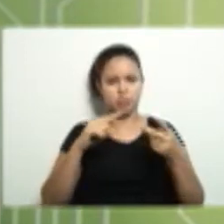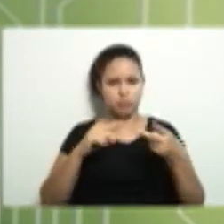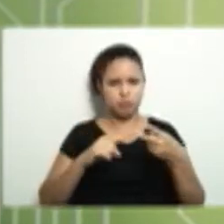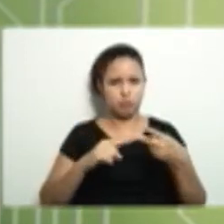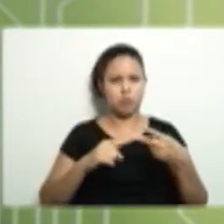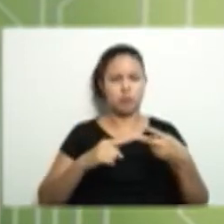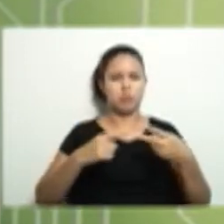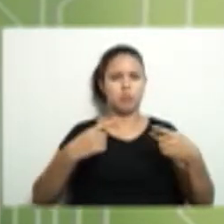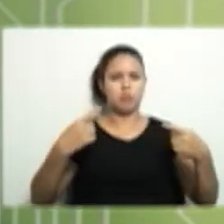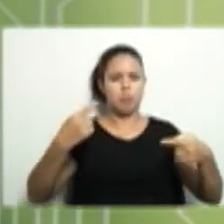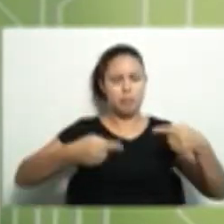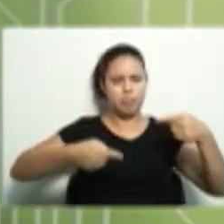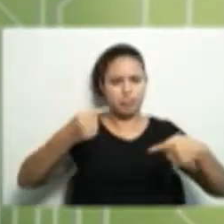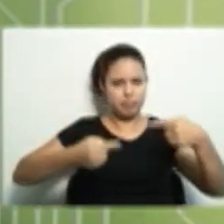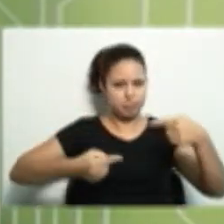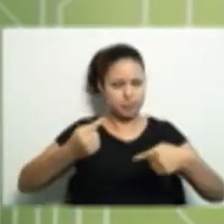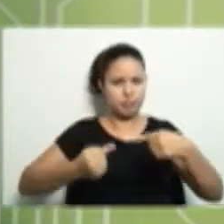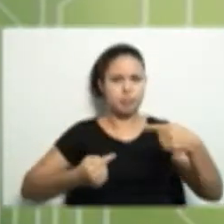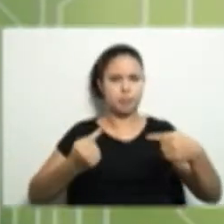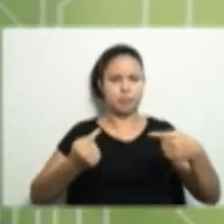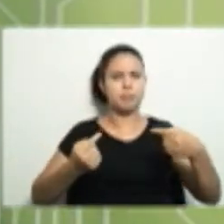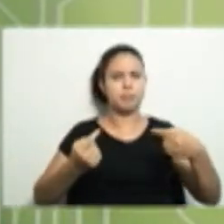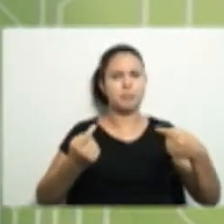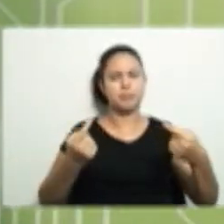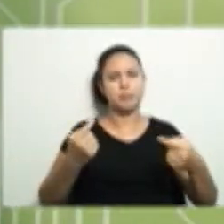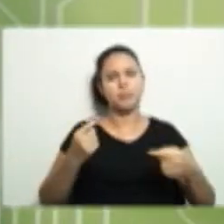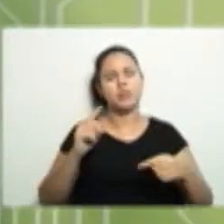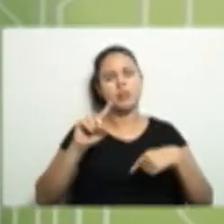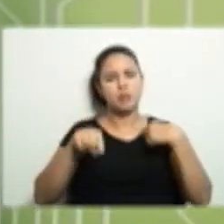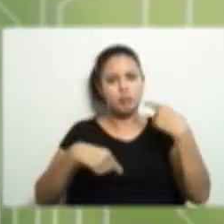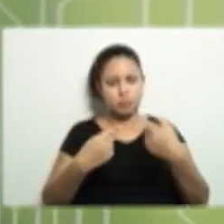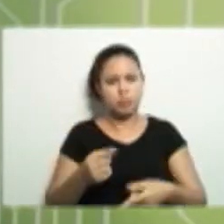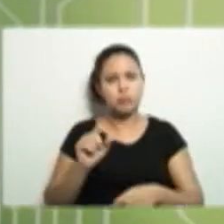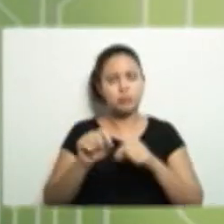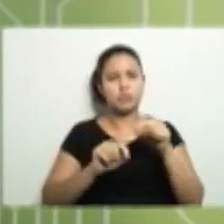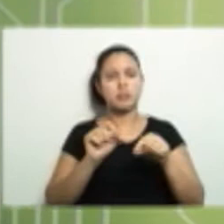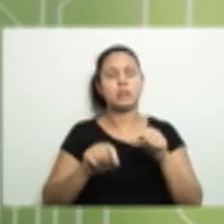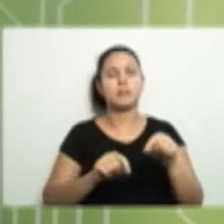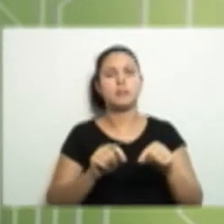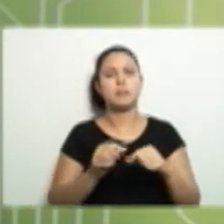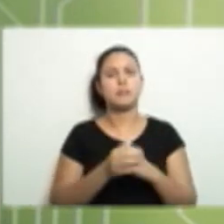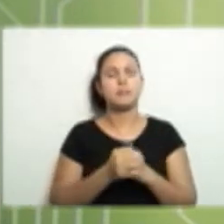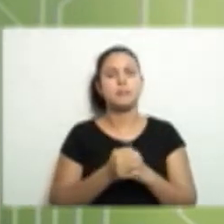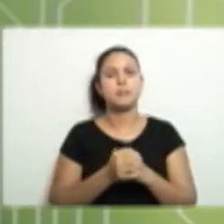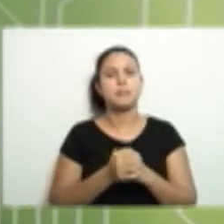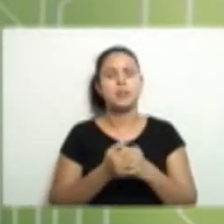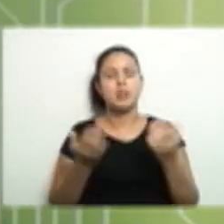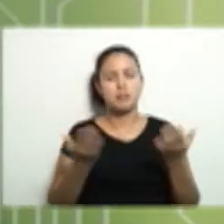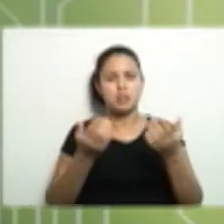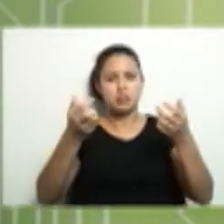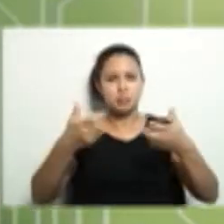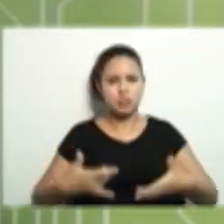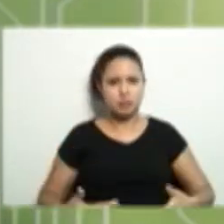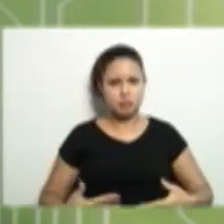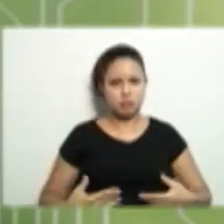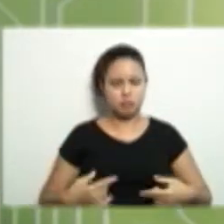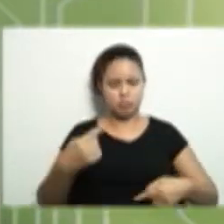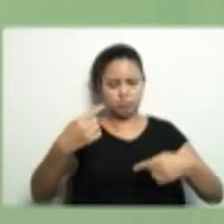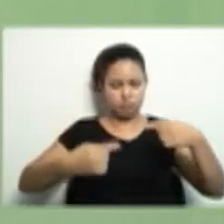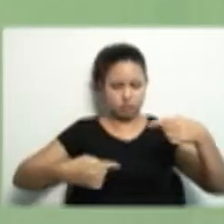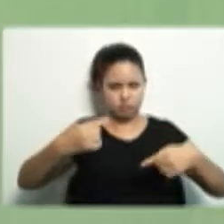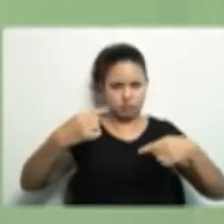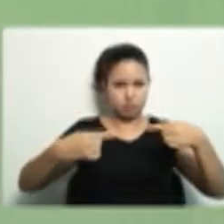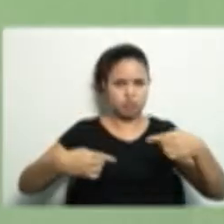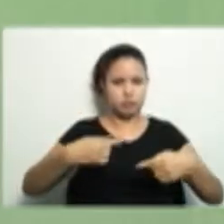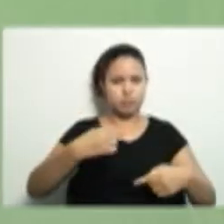modernização de processos produtivos, que a gente está encerrando aqui. E o segundo, a partir de agora, nós vamos falar um pouquinho sobre políticas públicas. Se ficou qualquer dúvida,